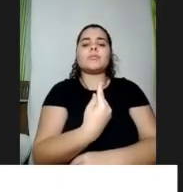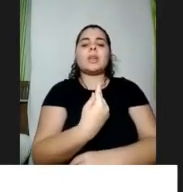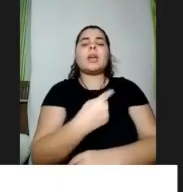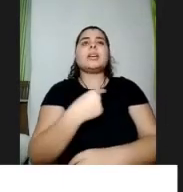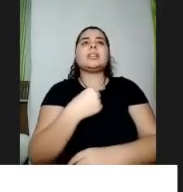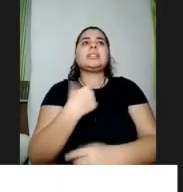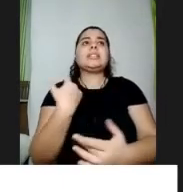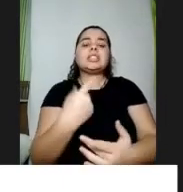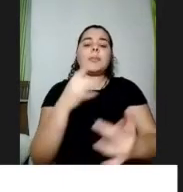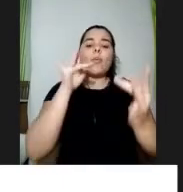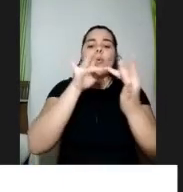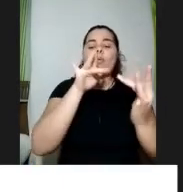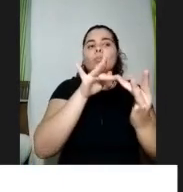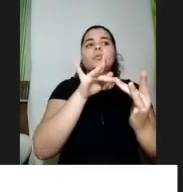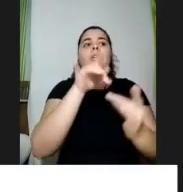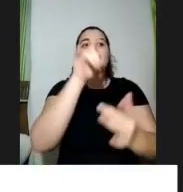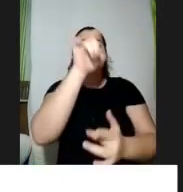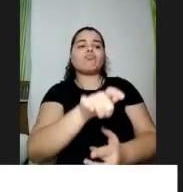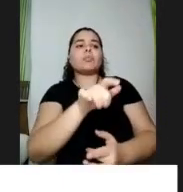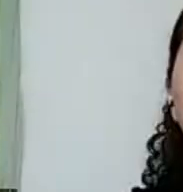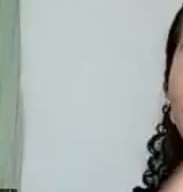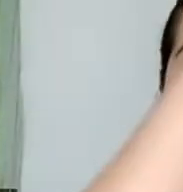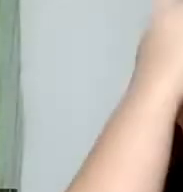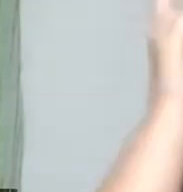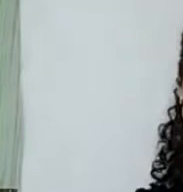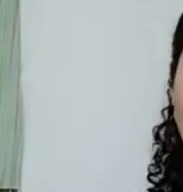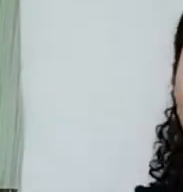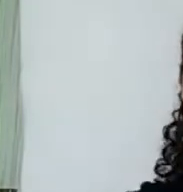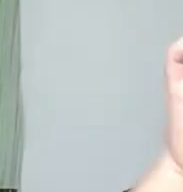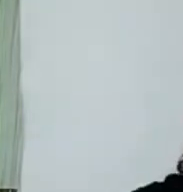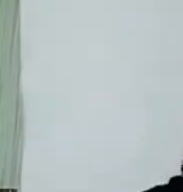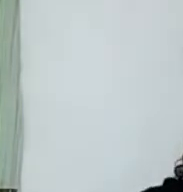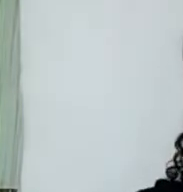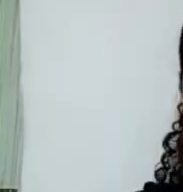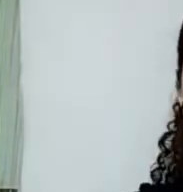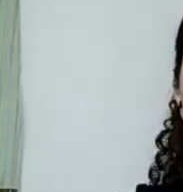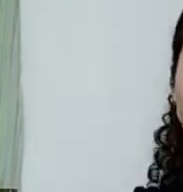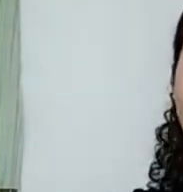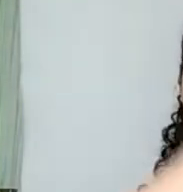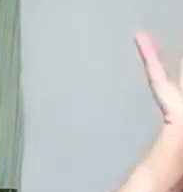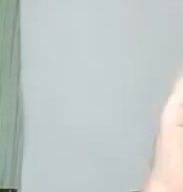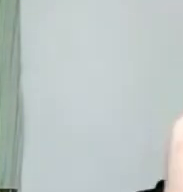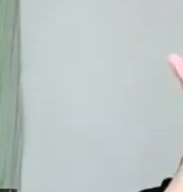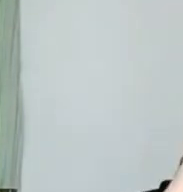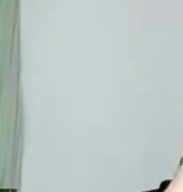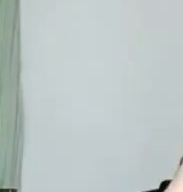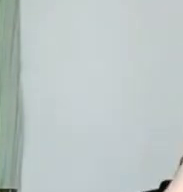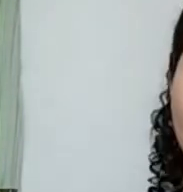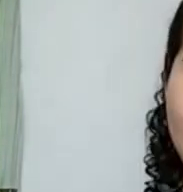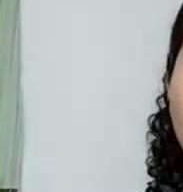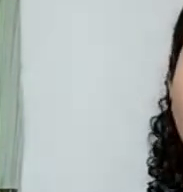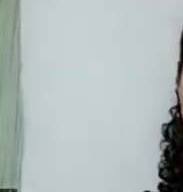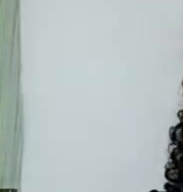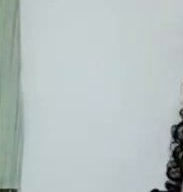relacionados com alguém com deficiência, eu e a Pathy temos uma filha, Bianca tem uma irmã, muitos